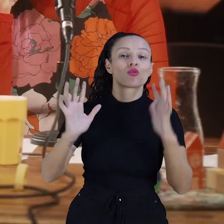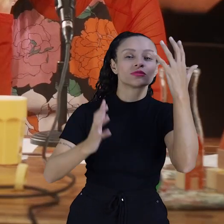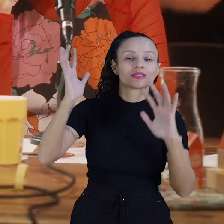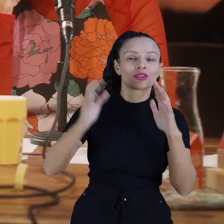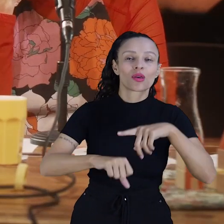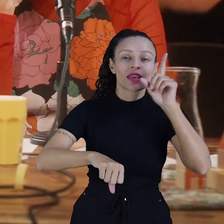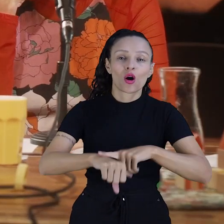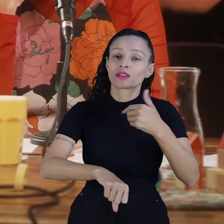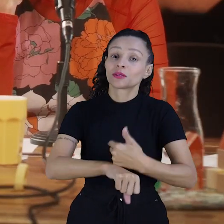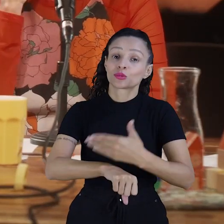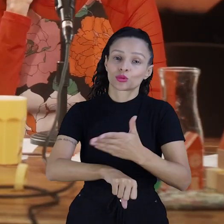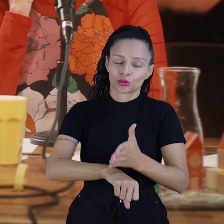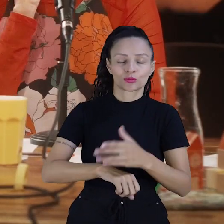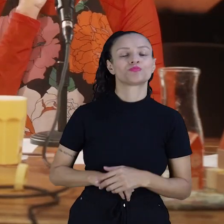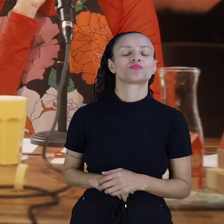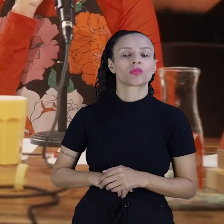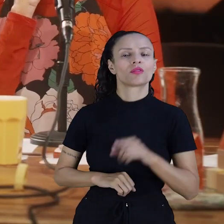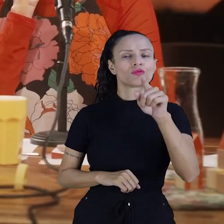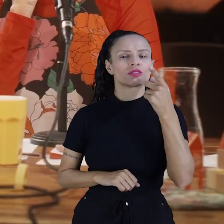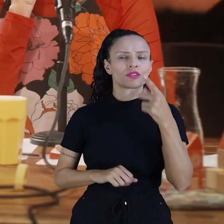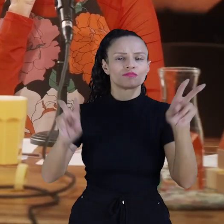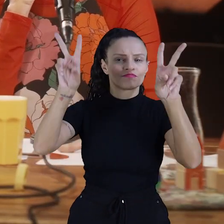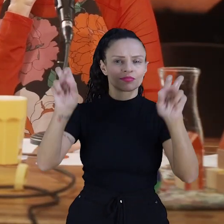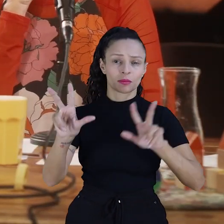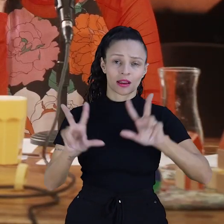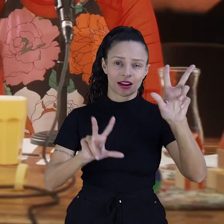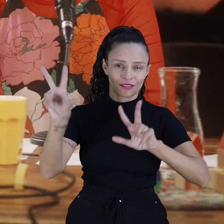tá ali acontecendo na hora, né? O tempo todo. Você falou de